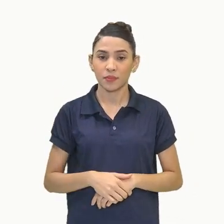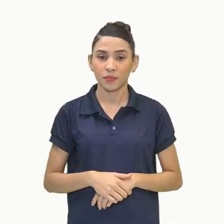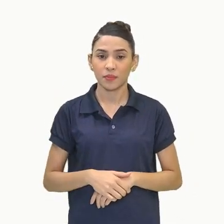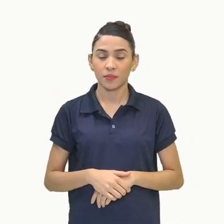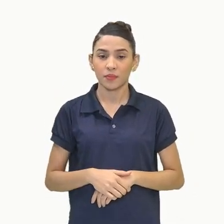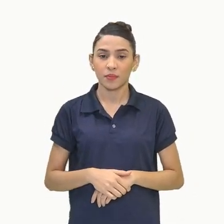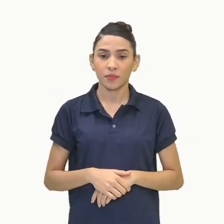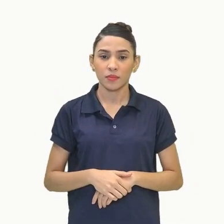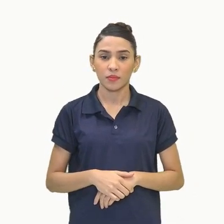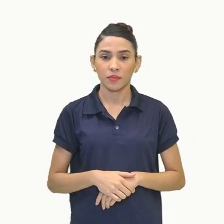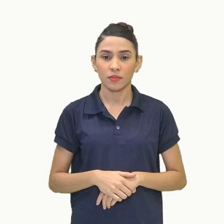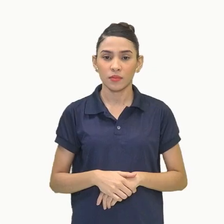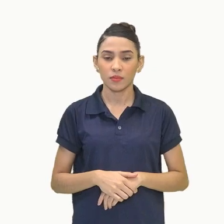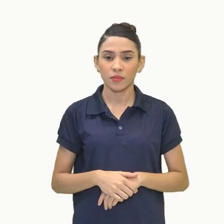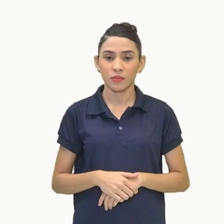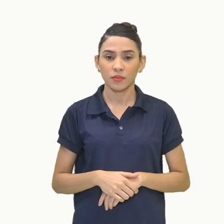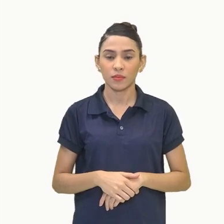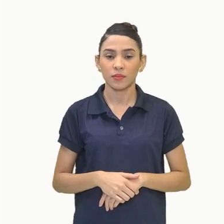dividido por 21.